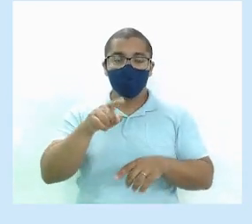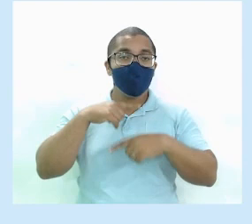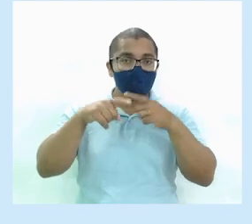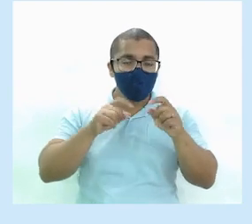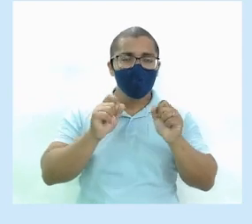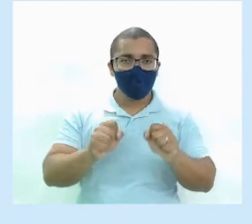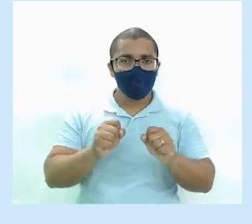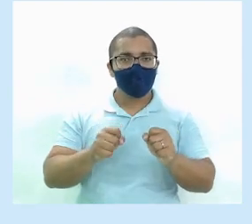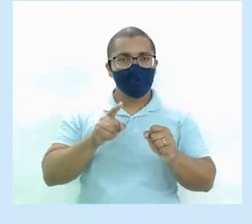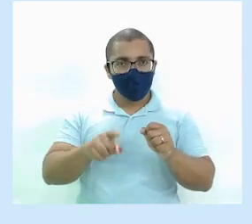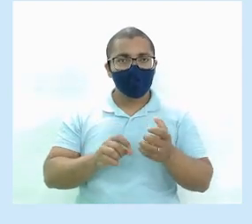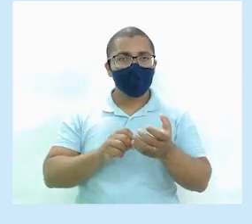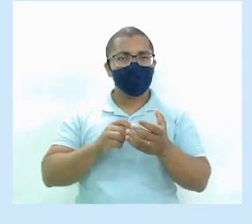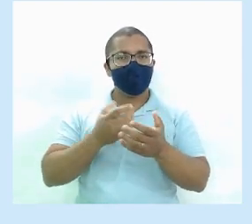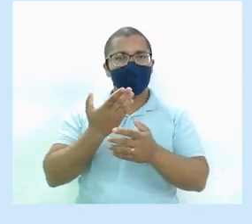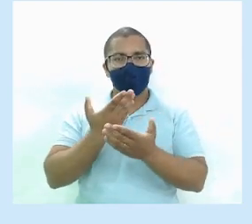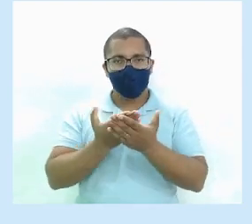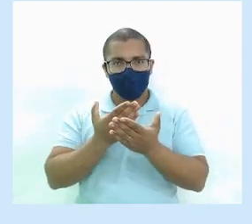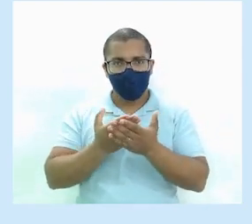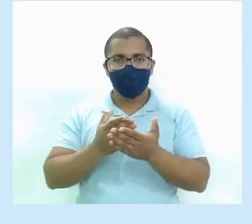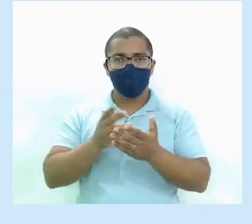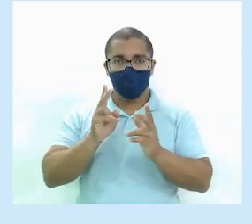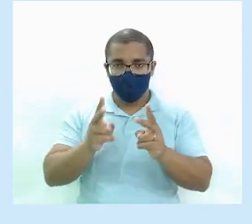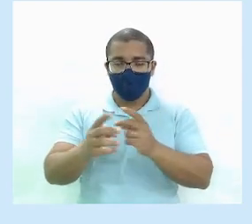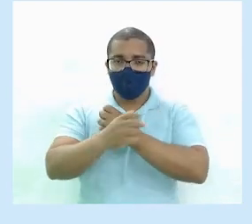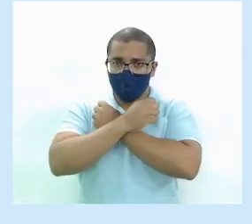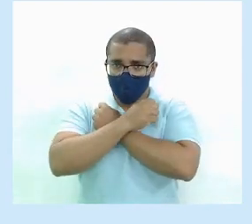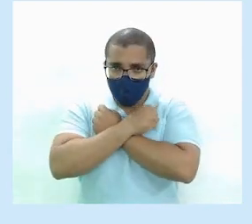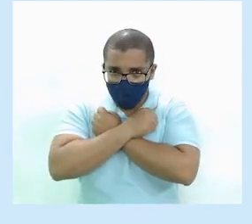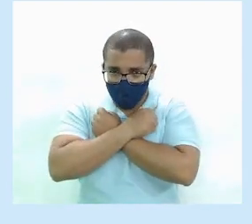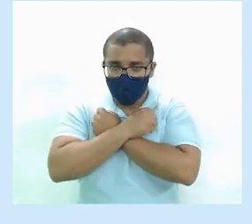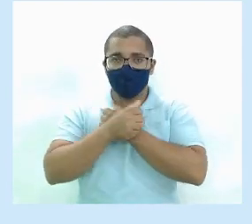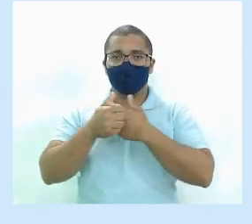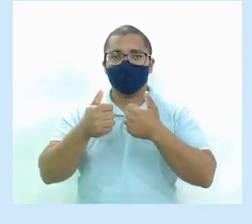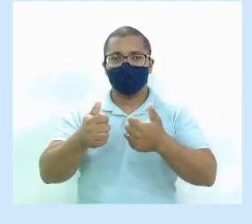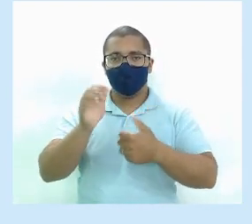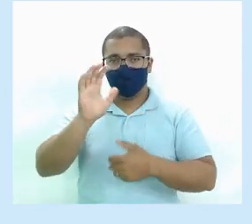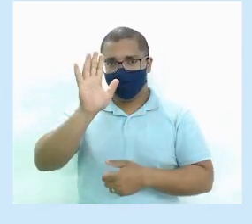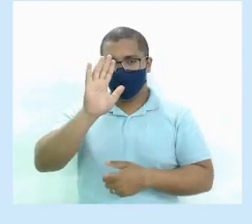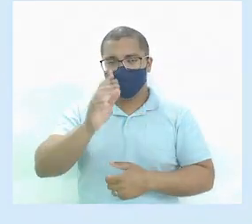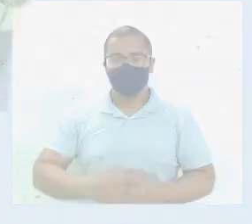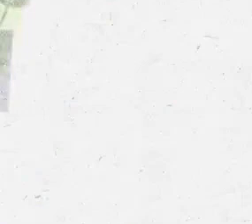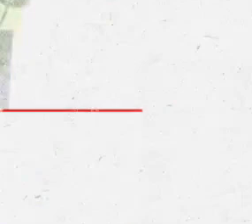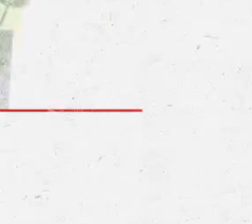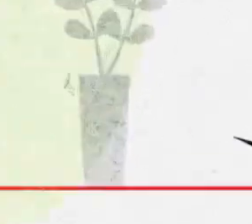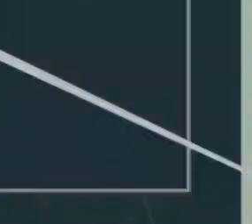acessando e assistindo nossas aulas. Um forte abraço. O Vento Tambu, mais trabalho, mais futuro. Tchau.